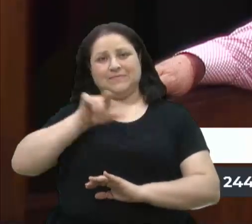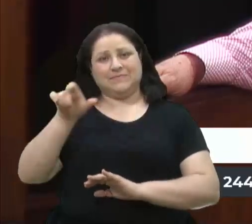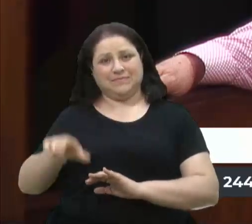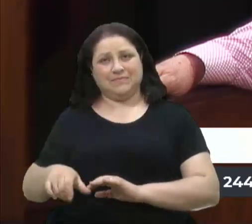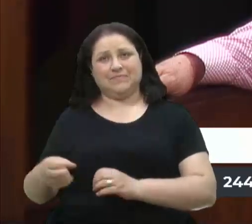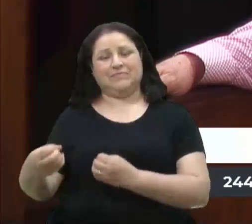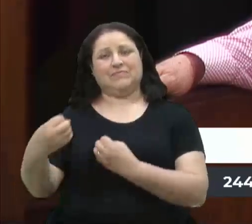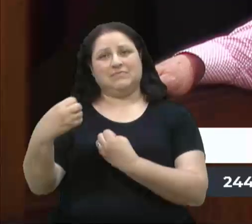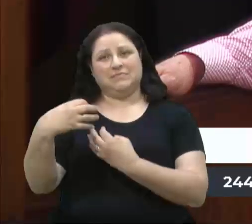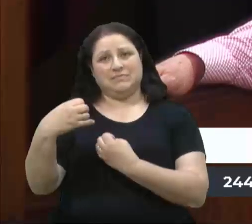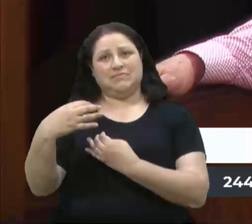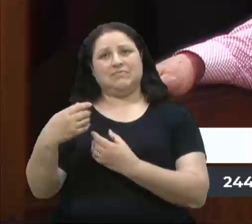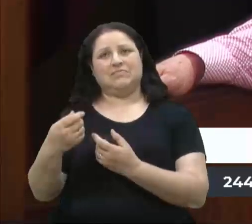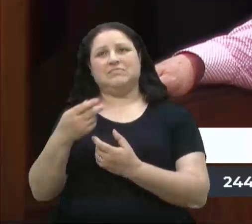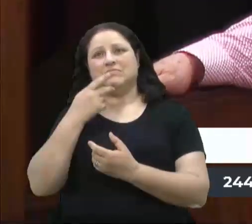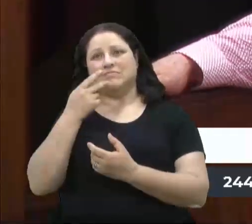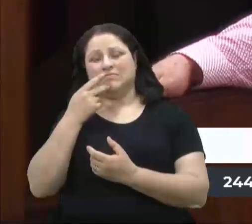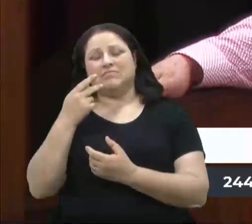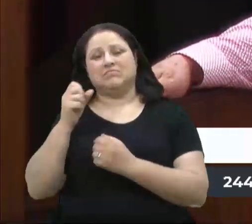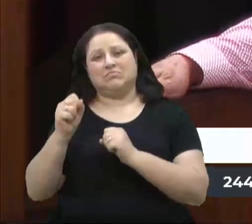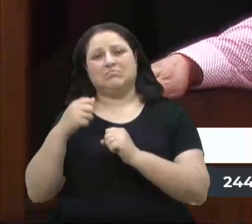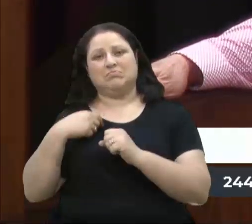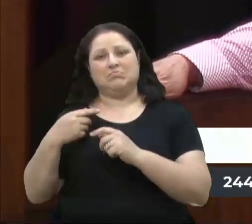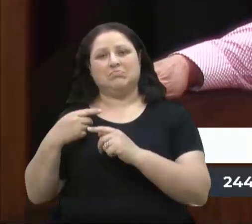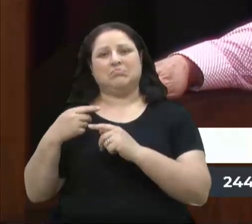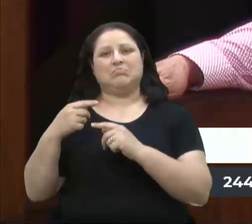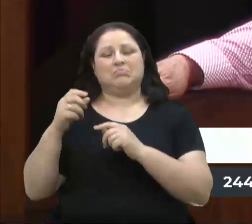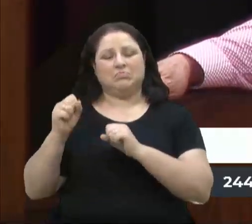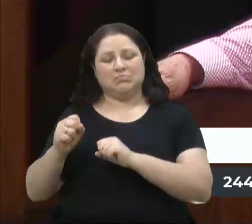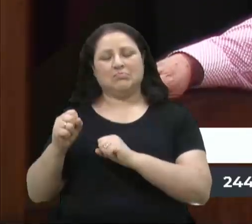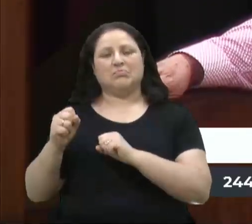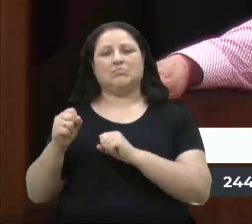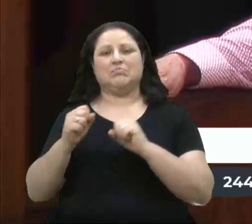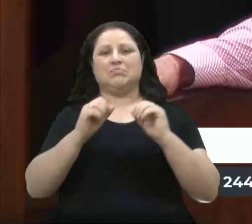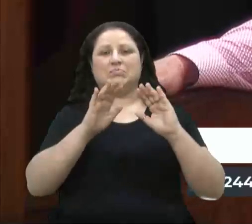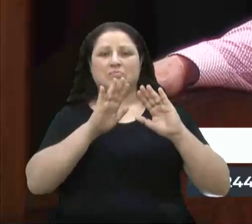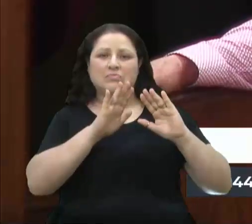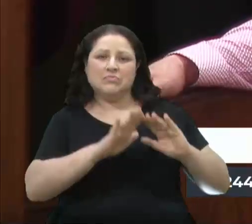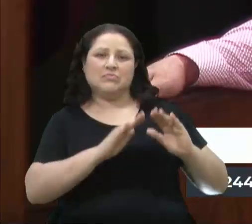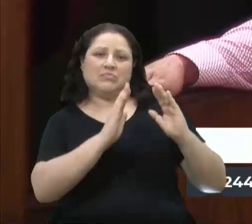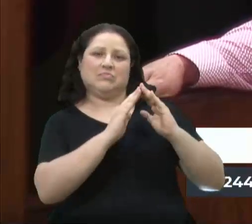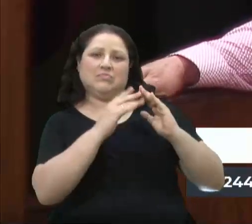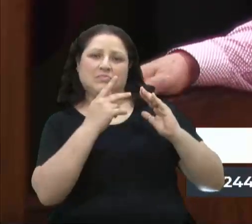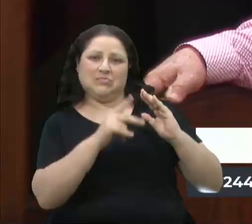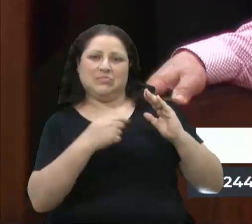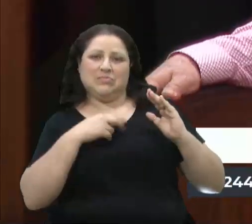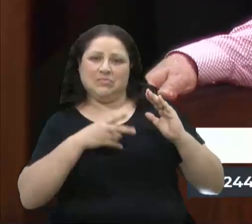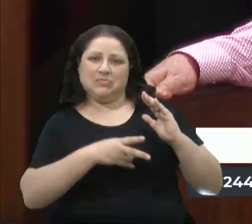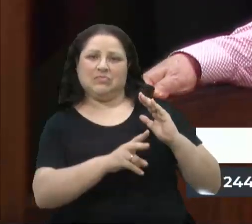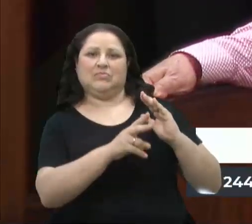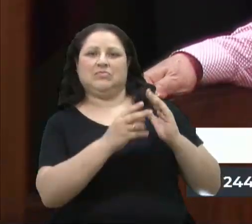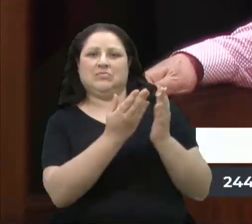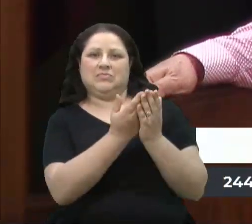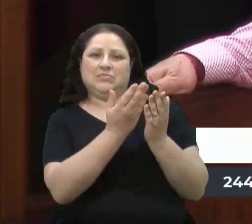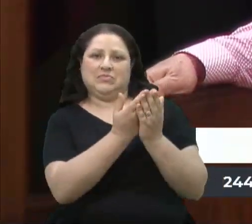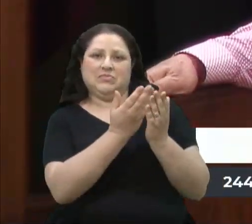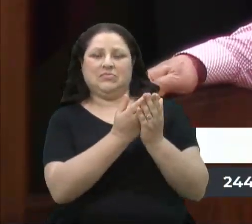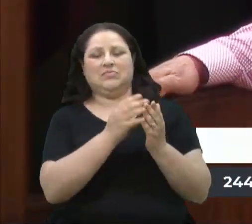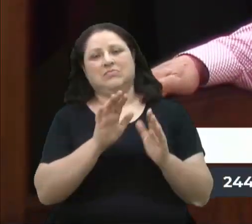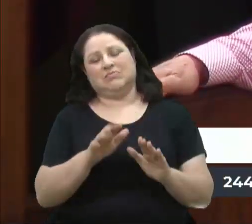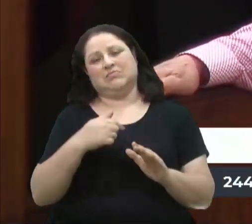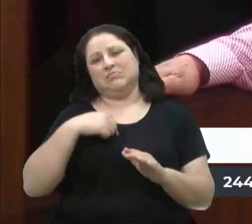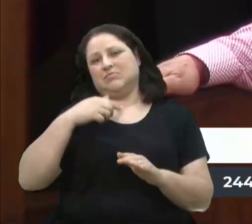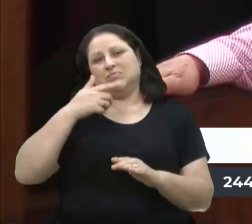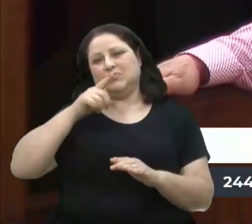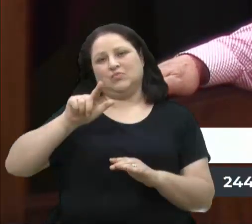ofereceu até estadia para mim continuar no estudo, no qual eu não tive oportunidade. Colegas vereadores, o